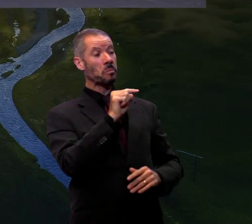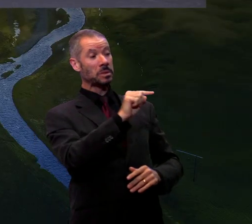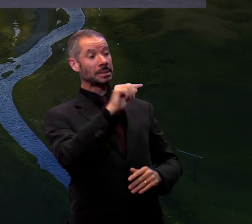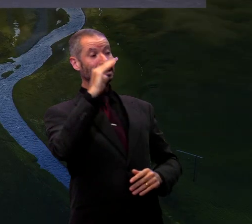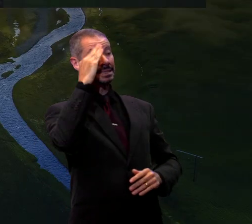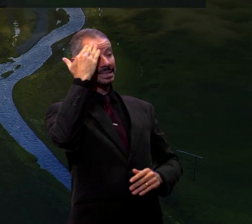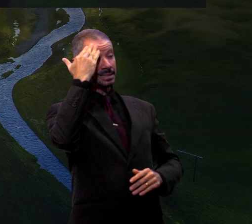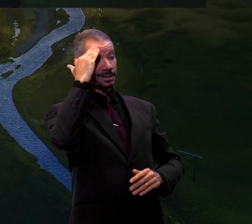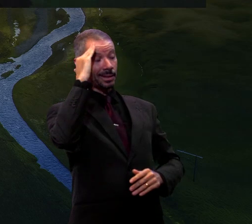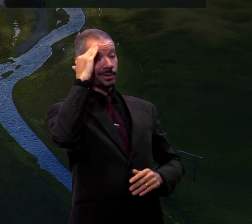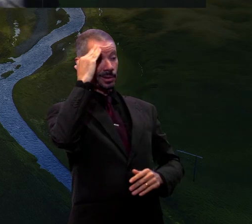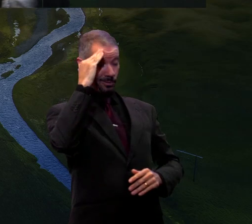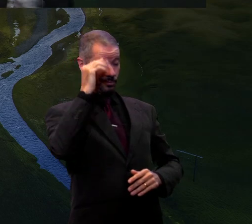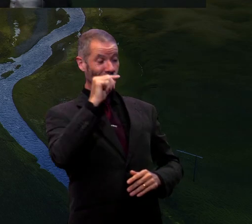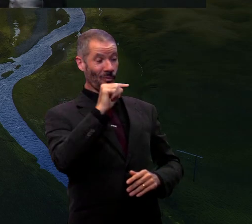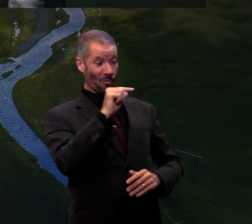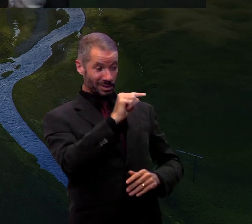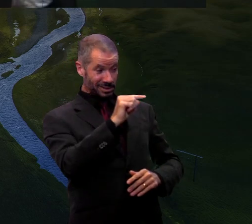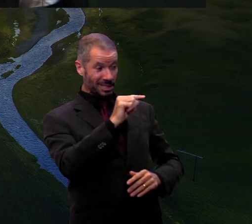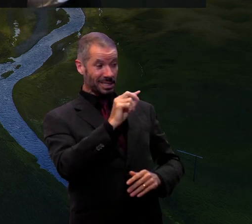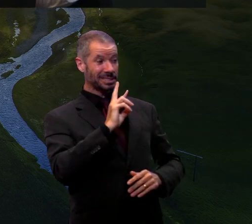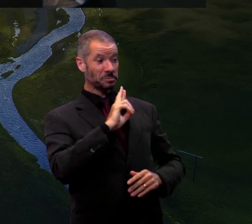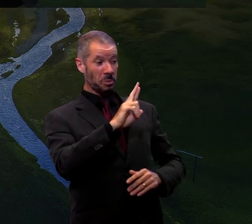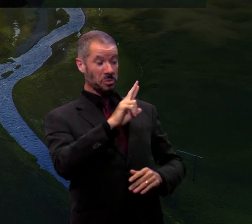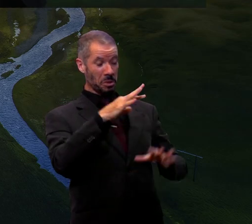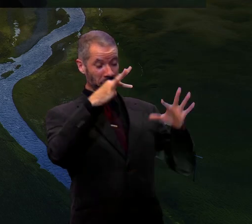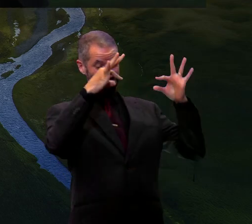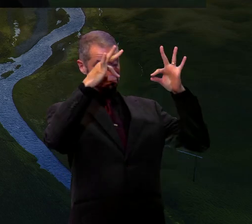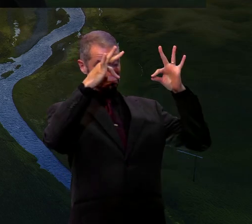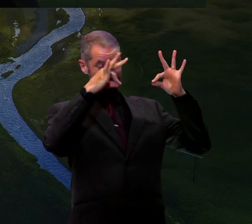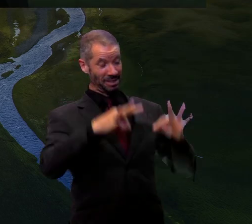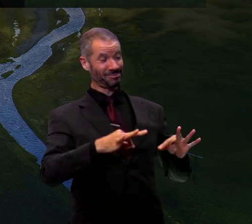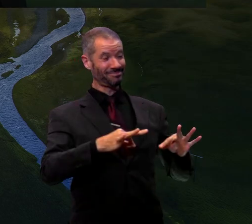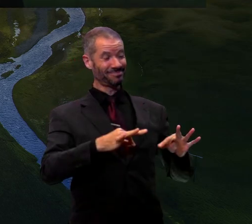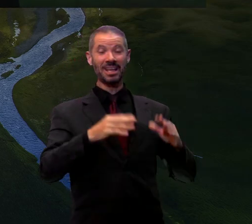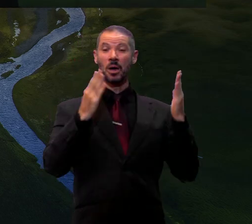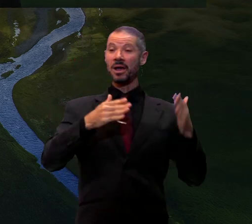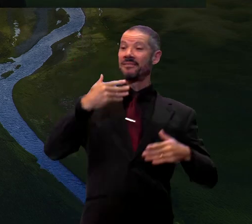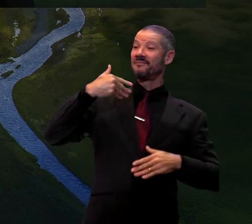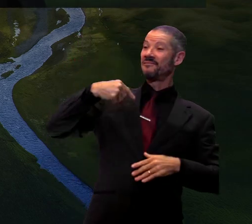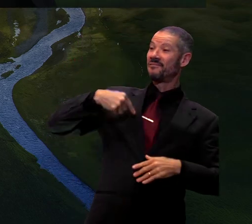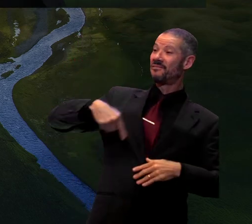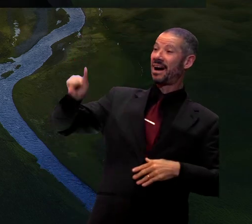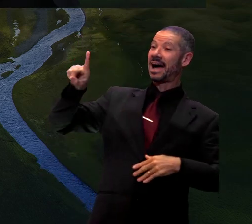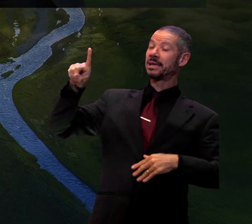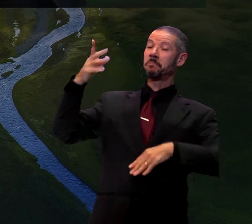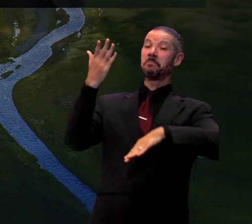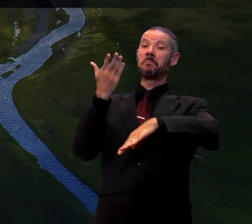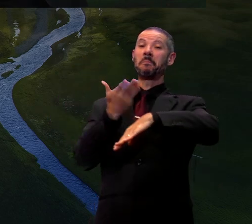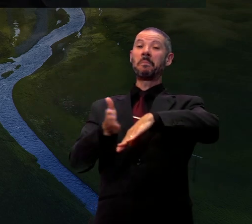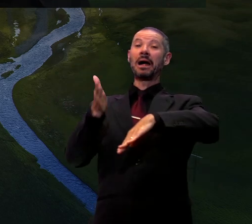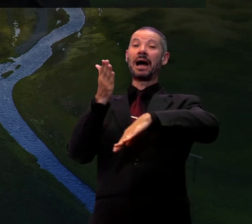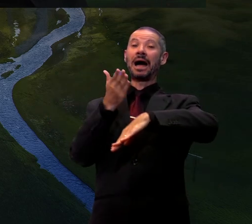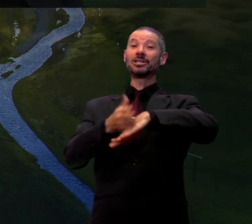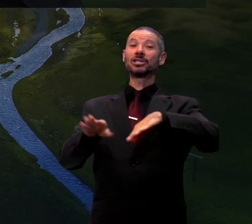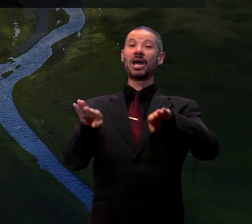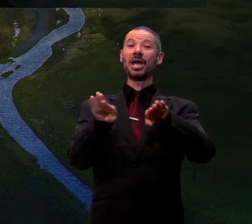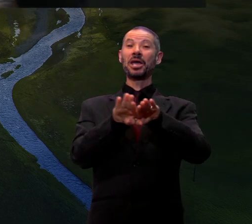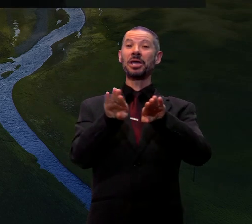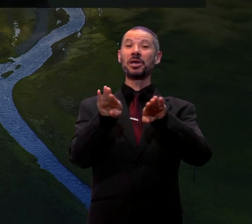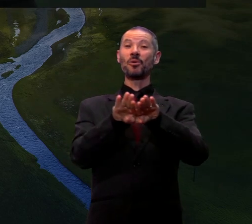entendeu assim, quero te dizer, você respondeu corretamente. Agora vai e faz